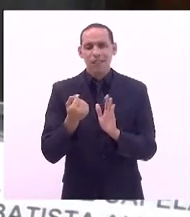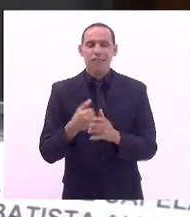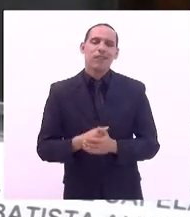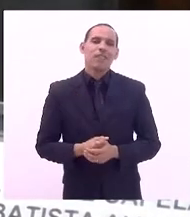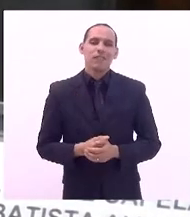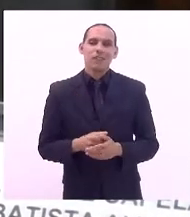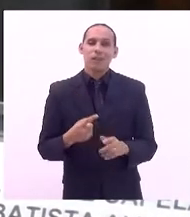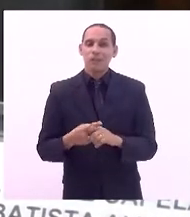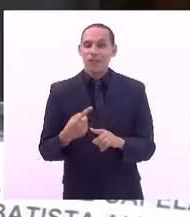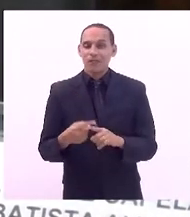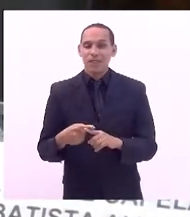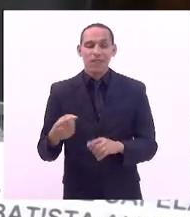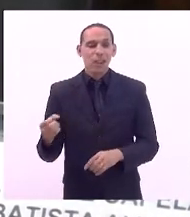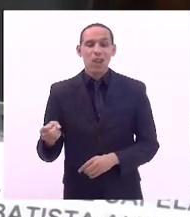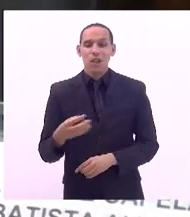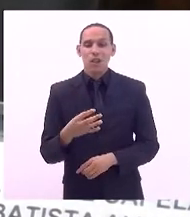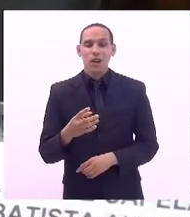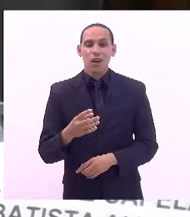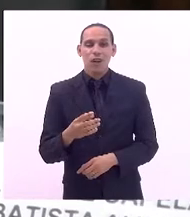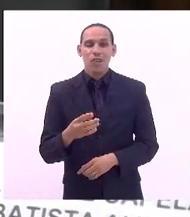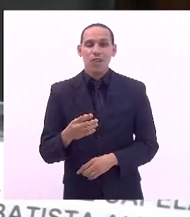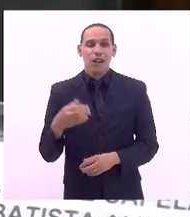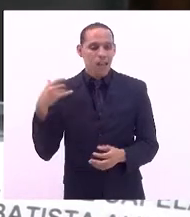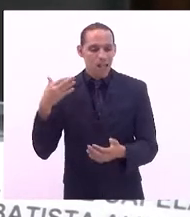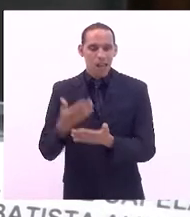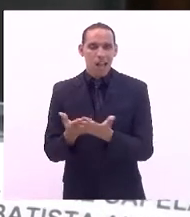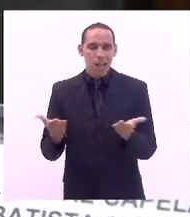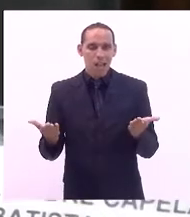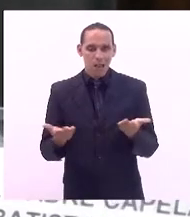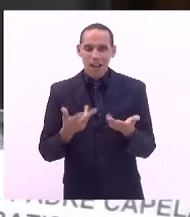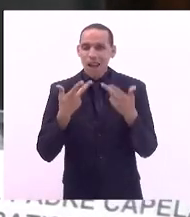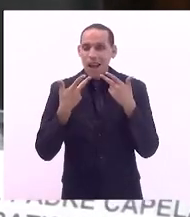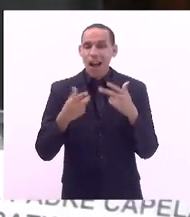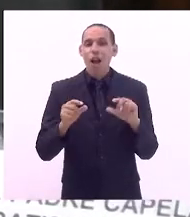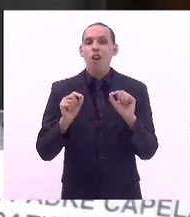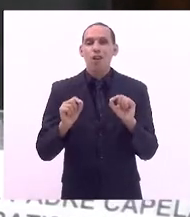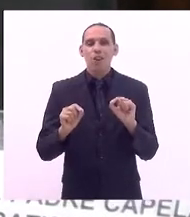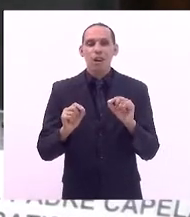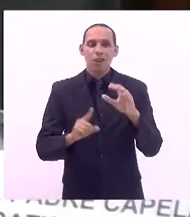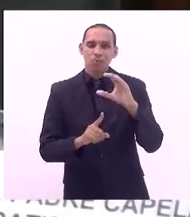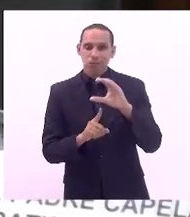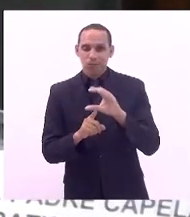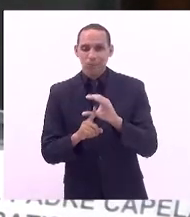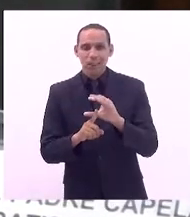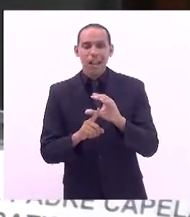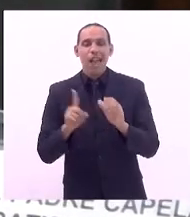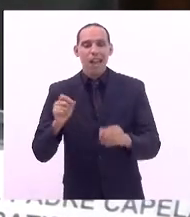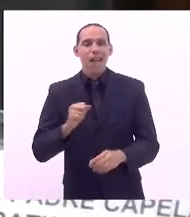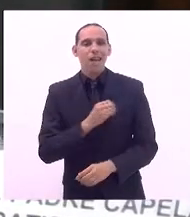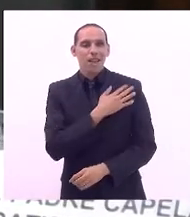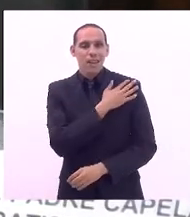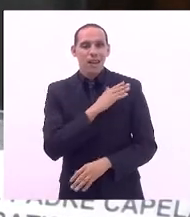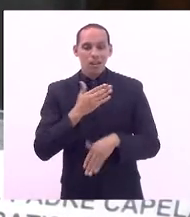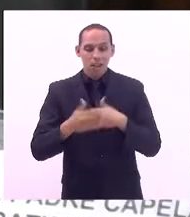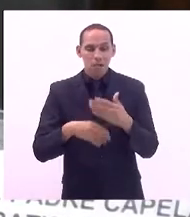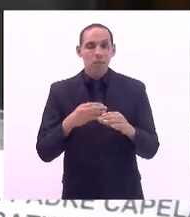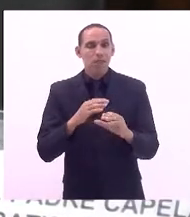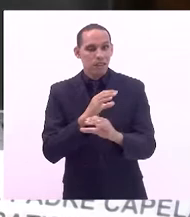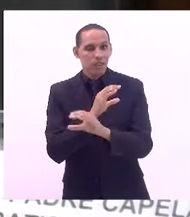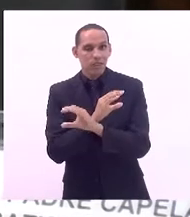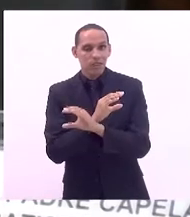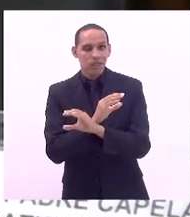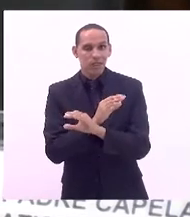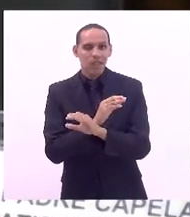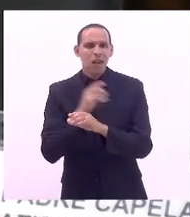porque até então como foi dito até agora né a Capelania era militar e depois se viu eu tinham